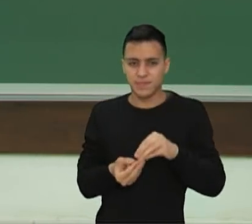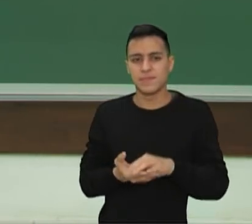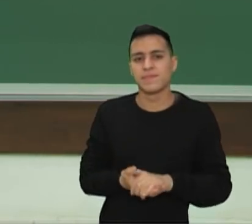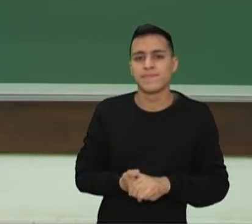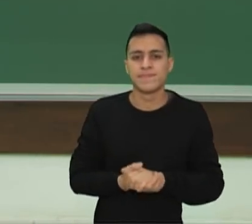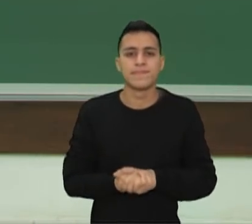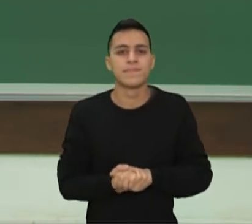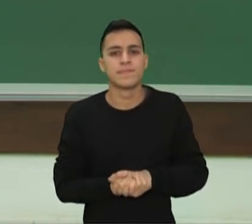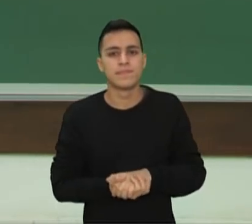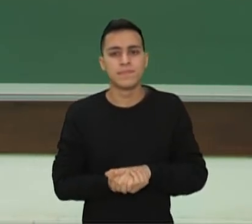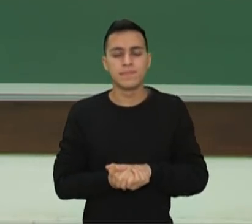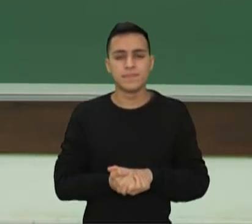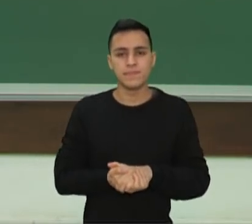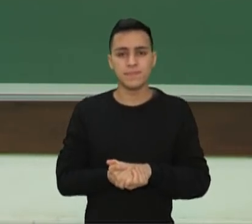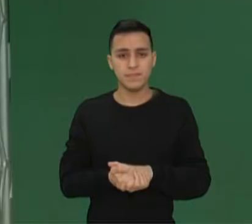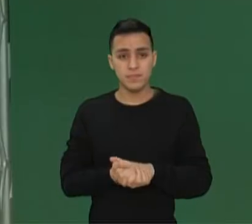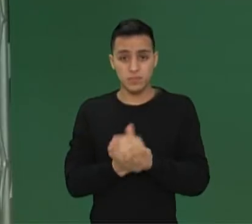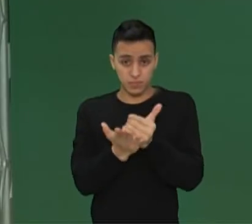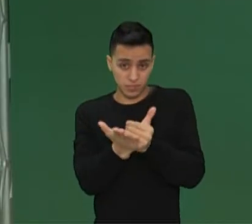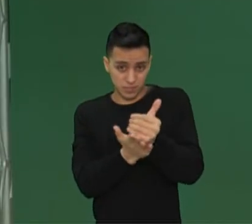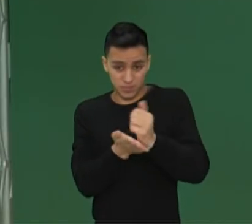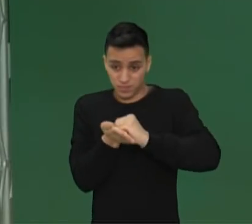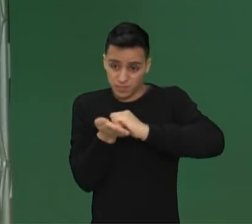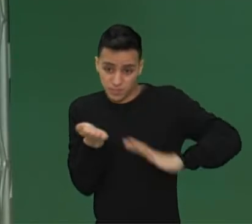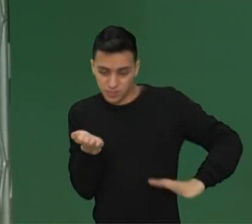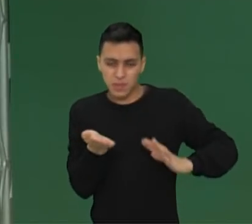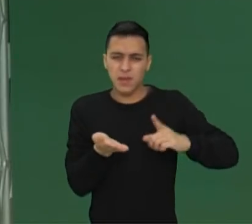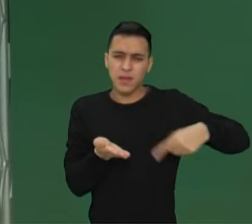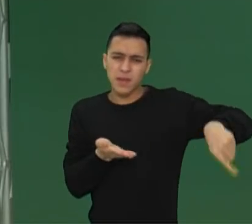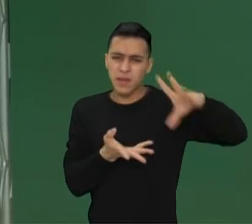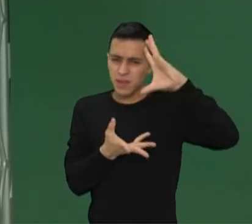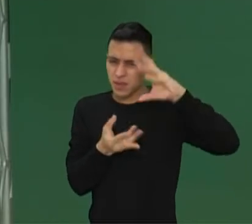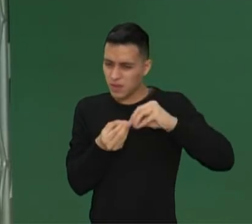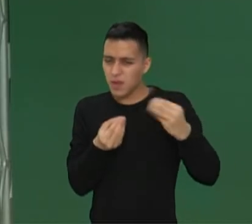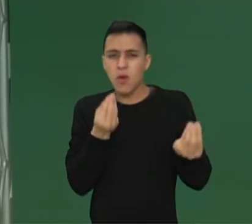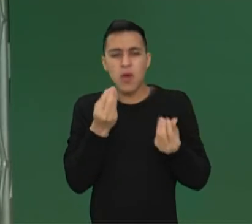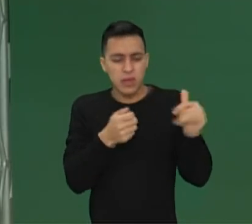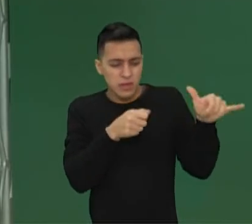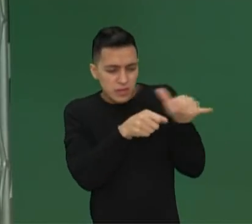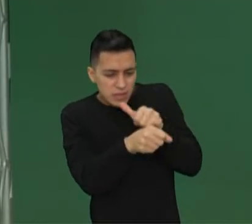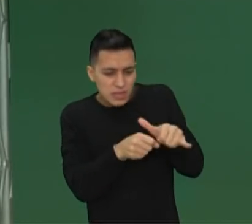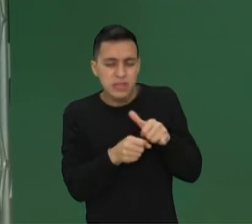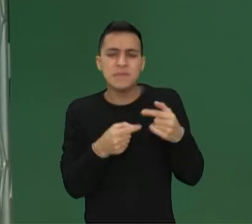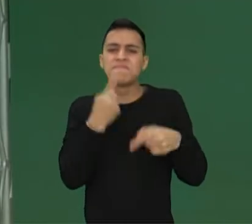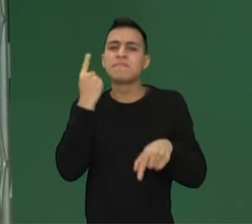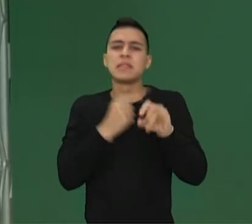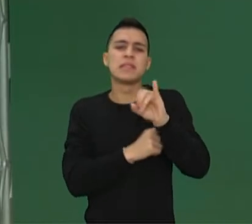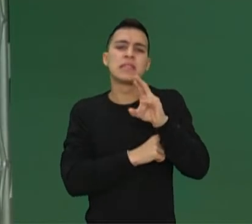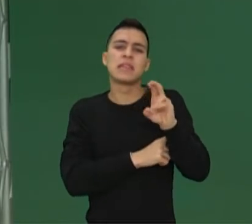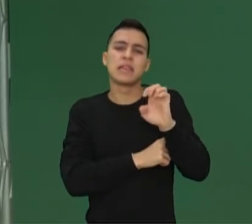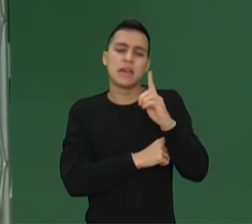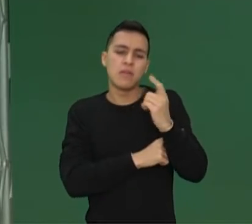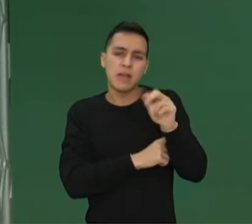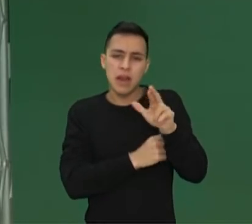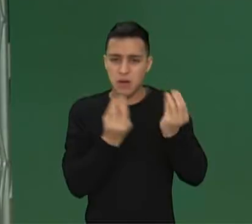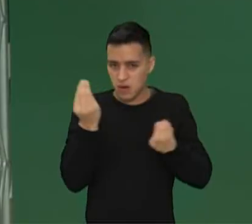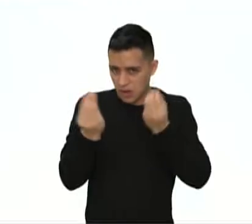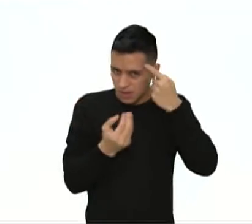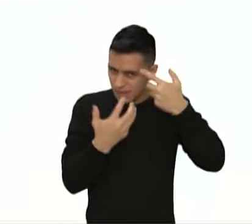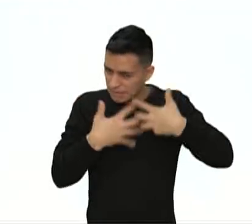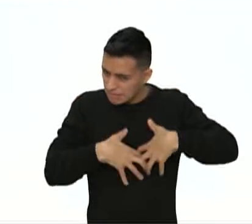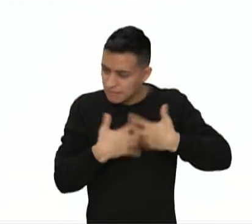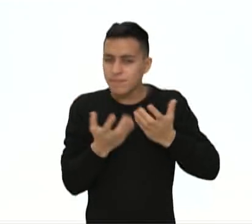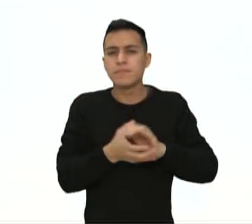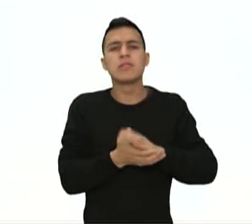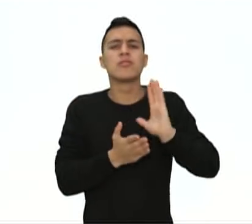irregular. Vamos começar com uma atividade para a gente entender jogadas irregulares. Vamos pensar um pouquinho.